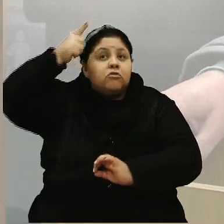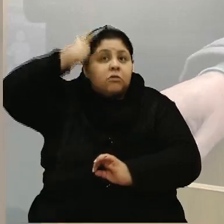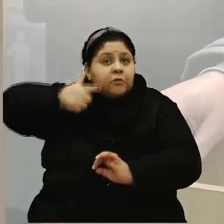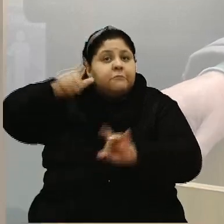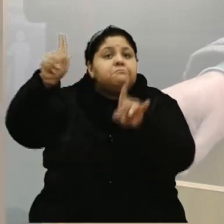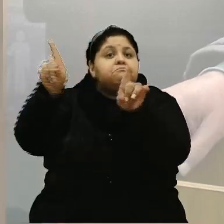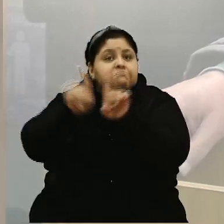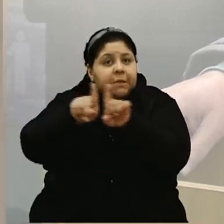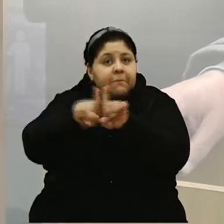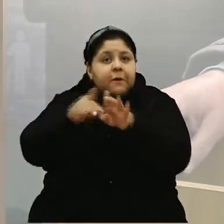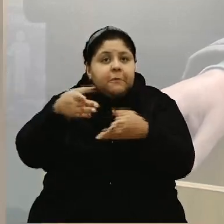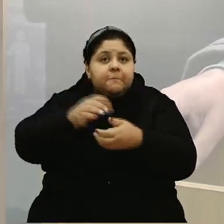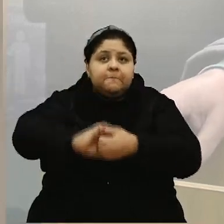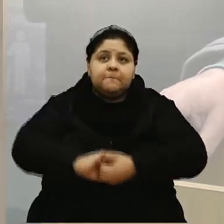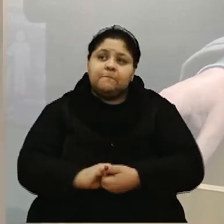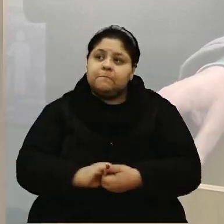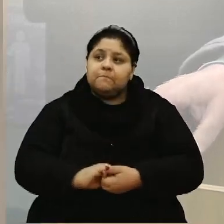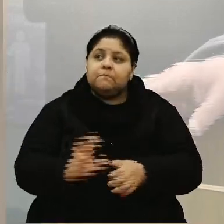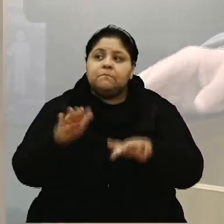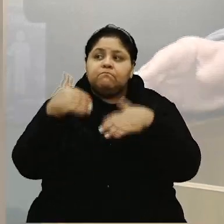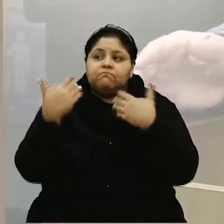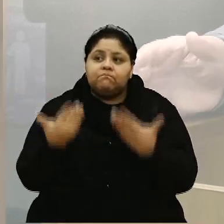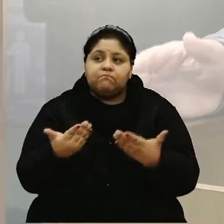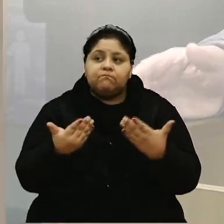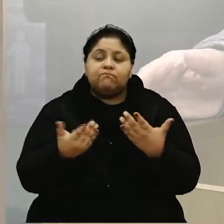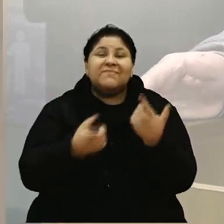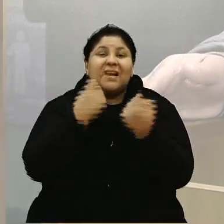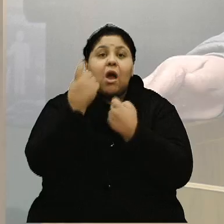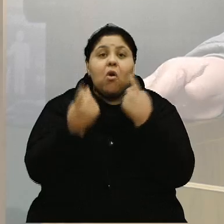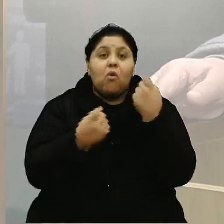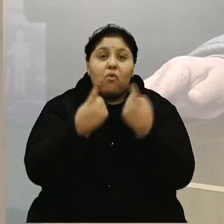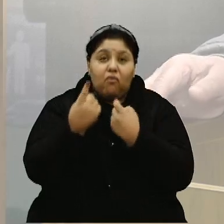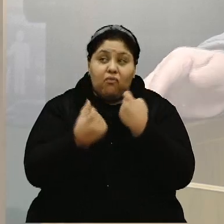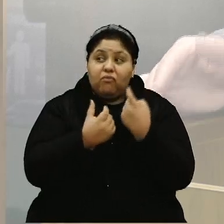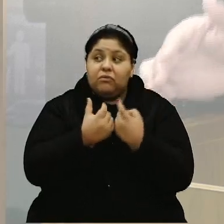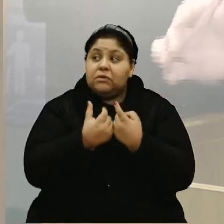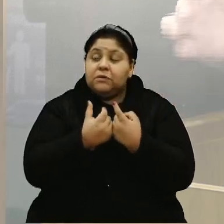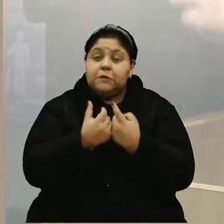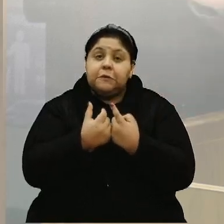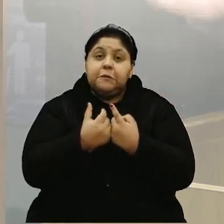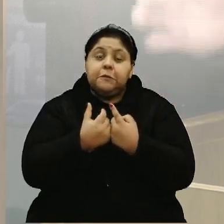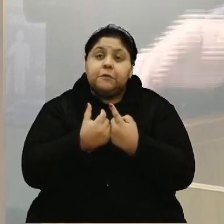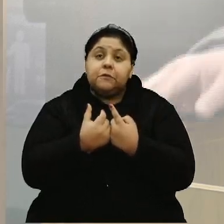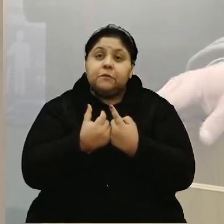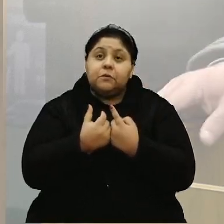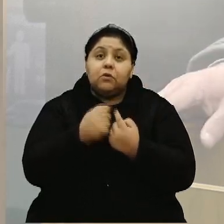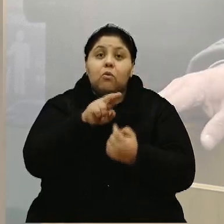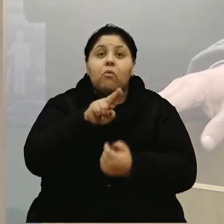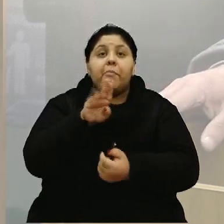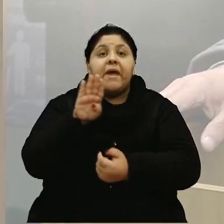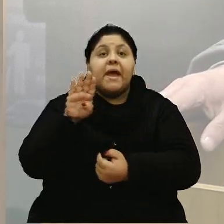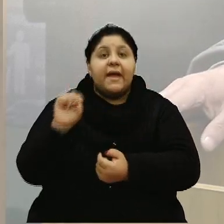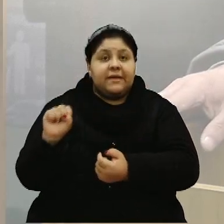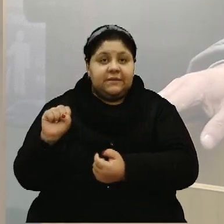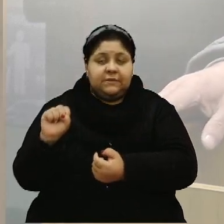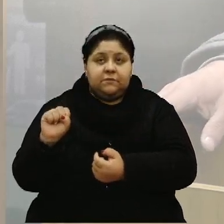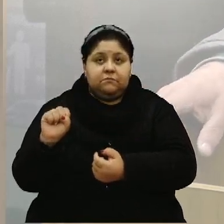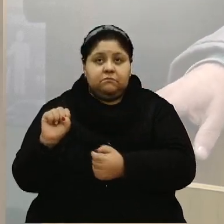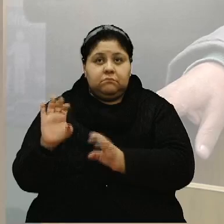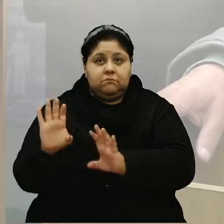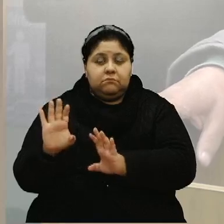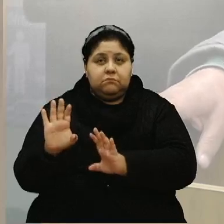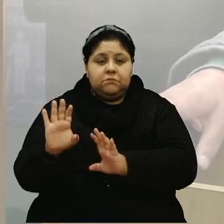essa situação? Então, assim, algumas coisas nós... A UBS...